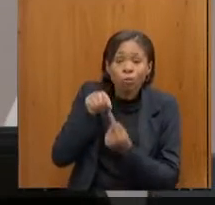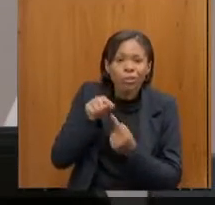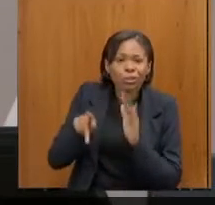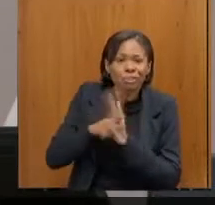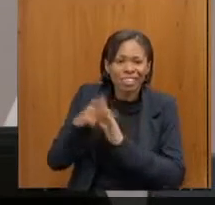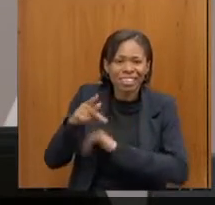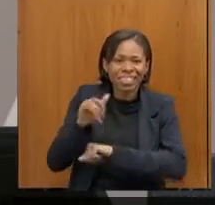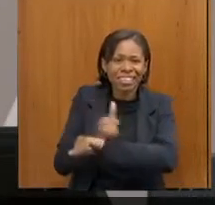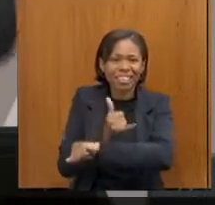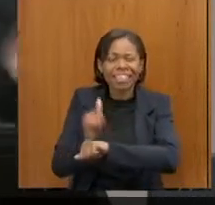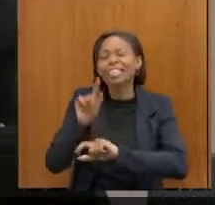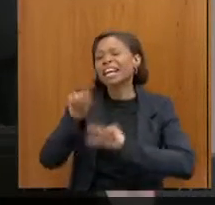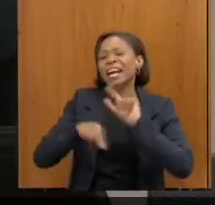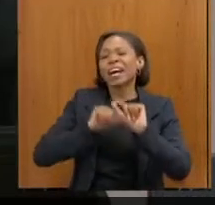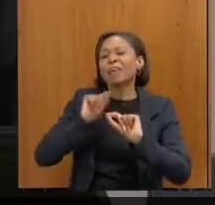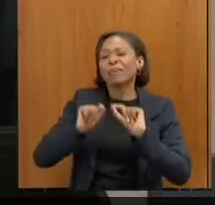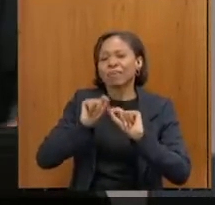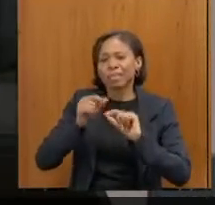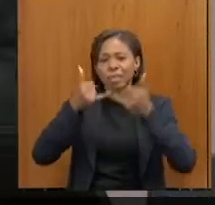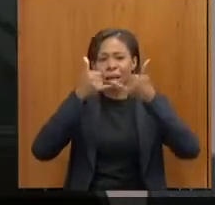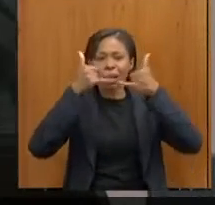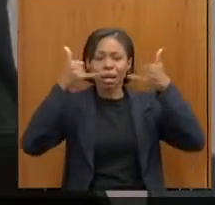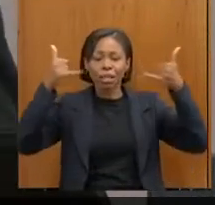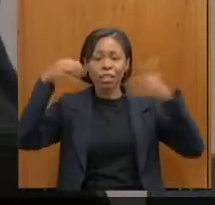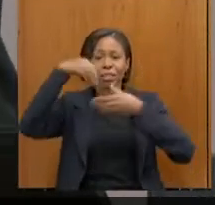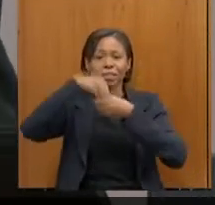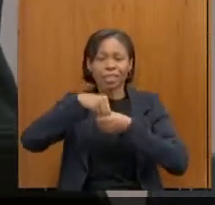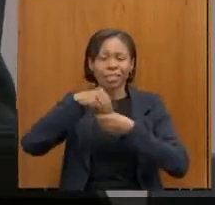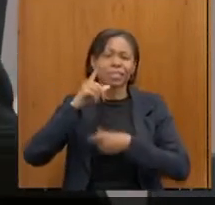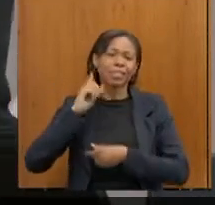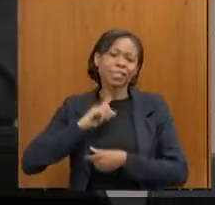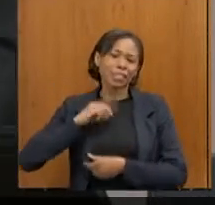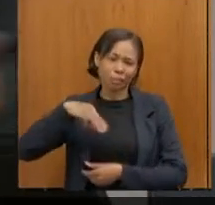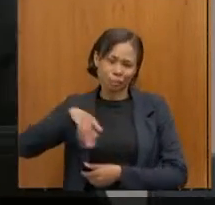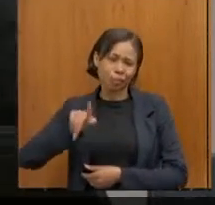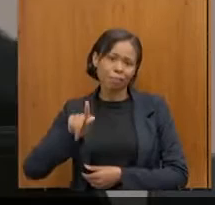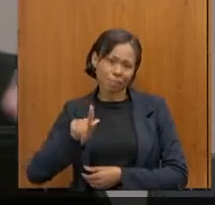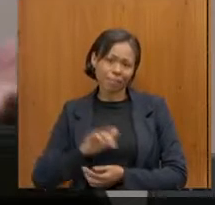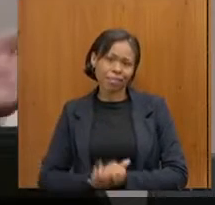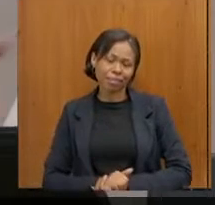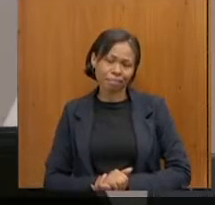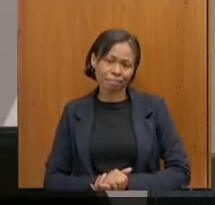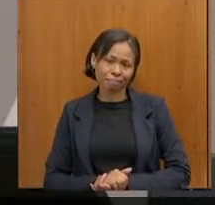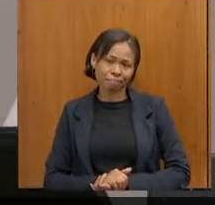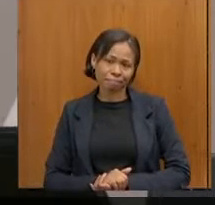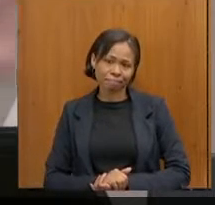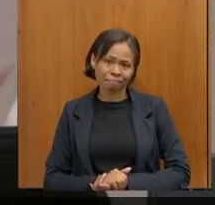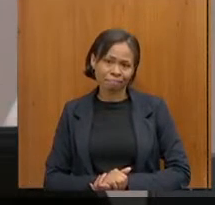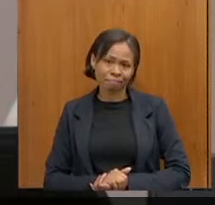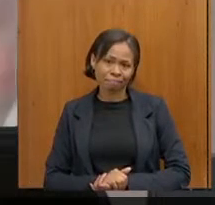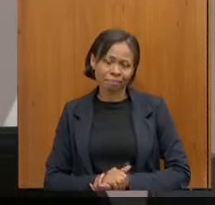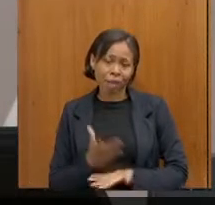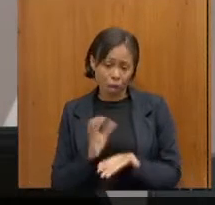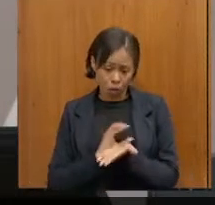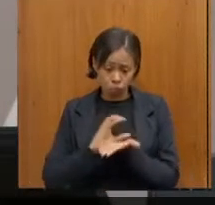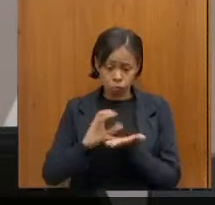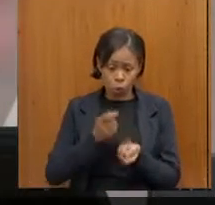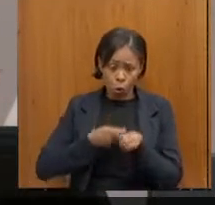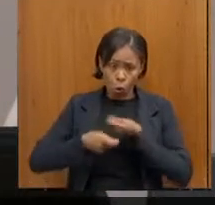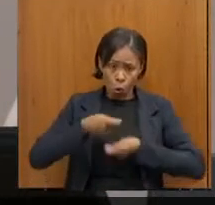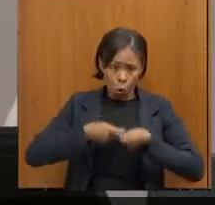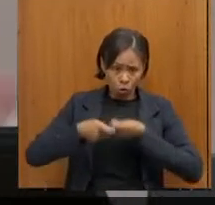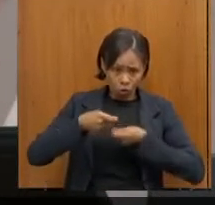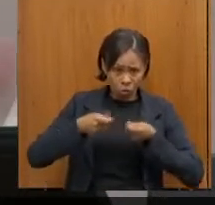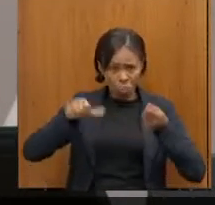que é levar a energia de Minas Gerais alguém garante do ponto de vista do retorno econômico será